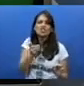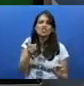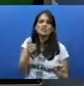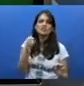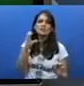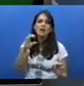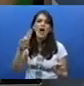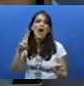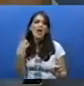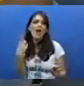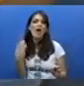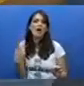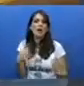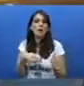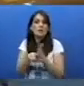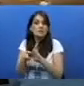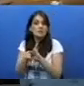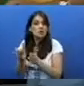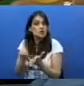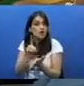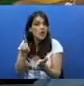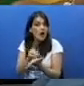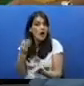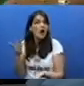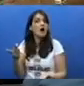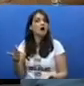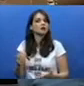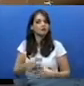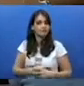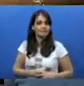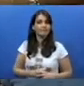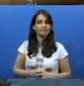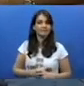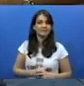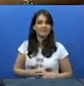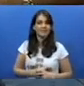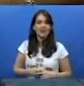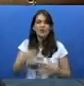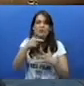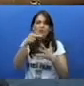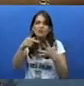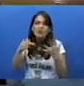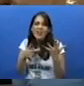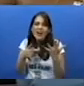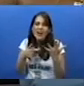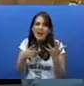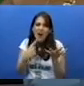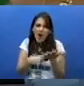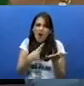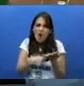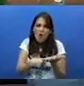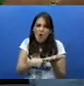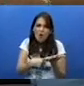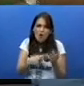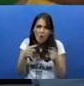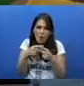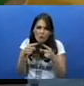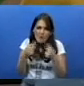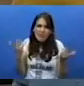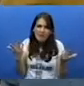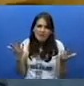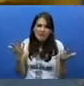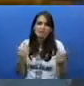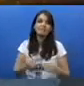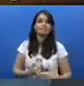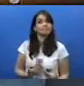pesquisa a palavrinha. Os personagens, está de acordo? Você colocou o personagem? Ah,